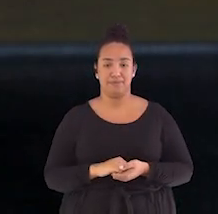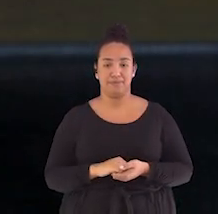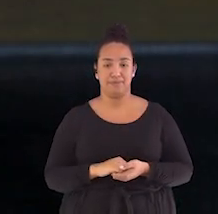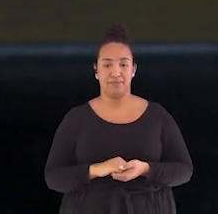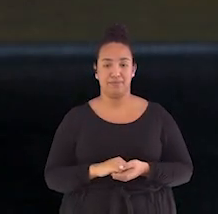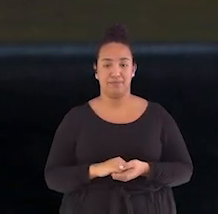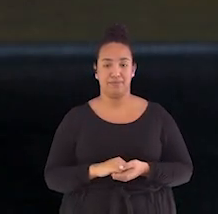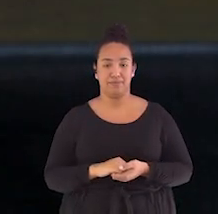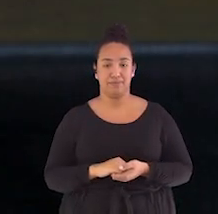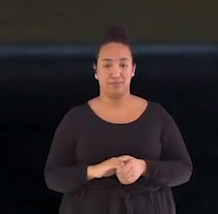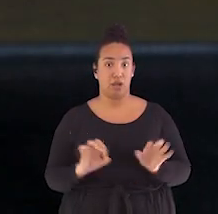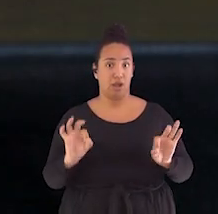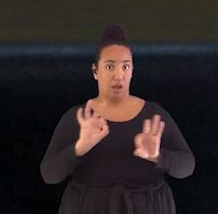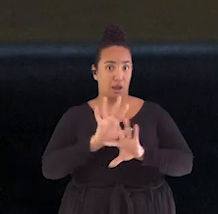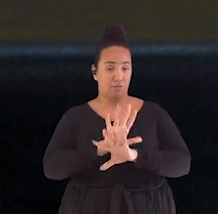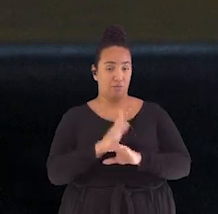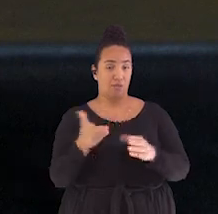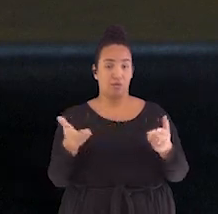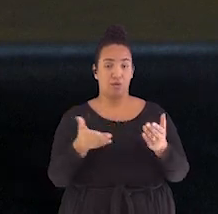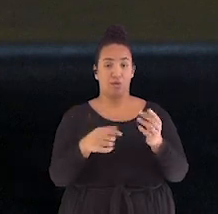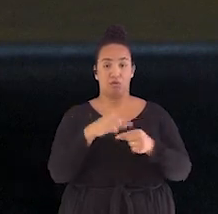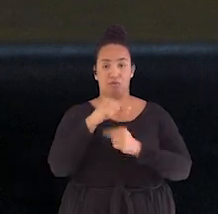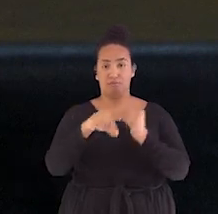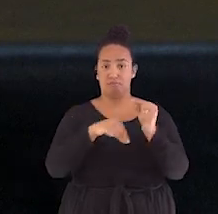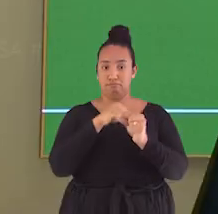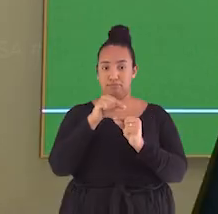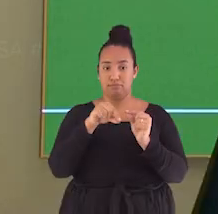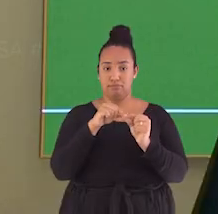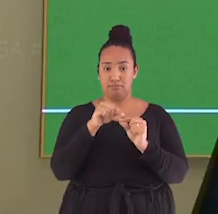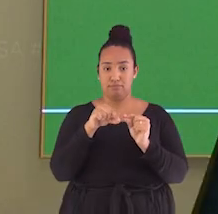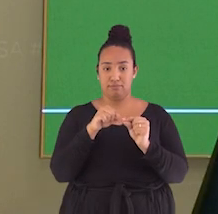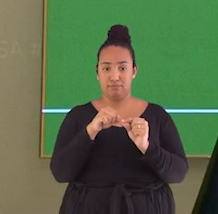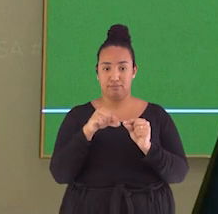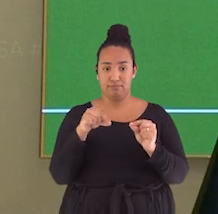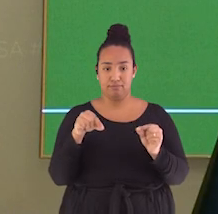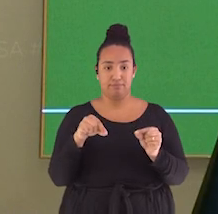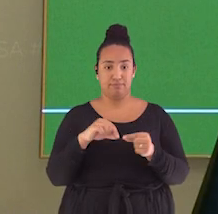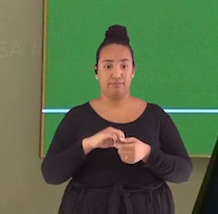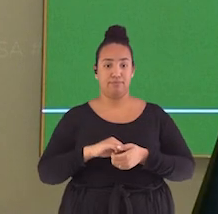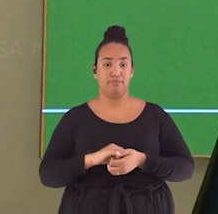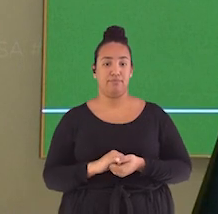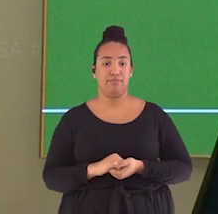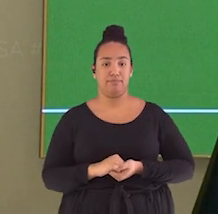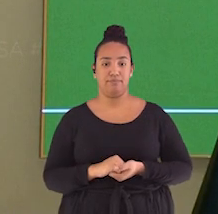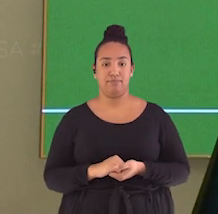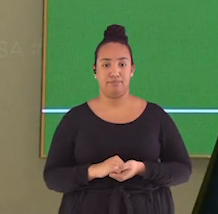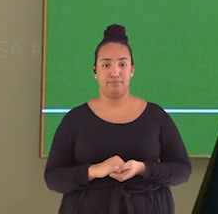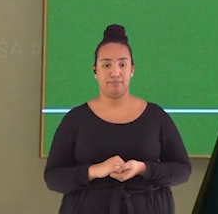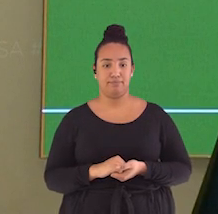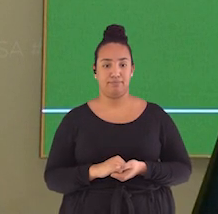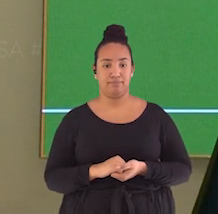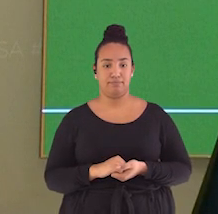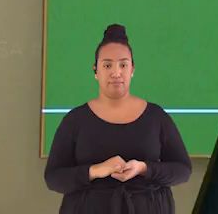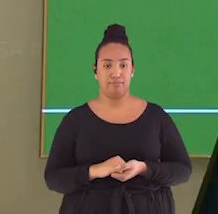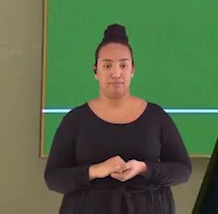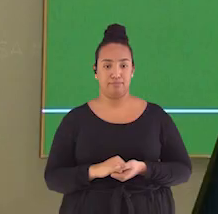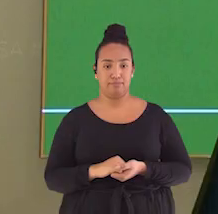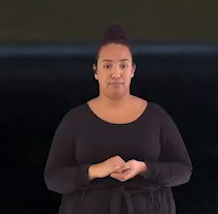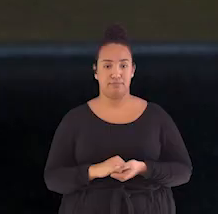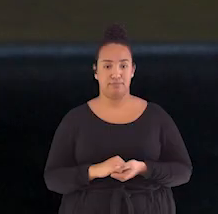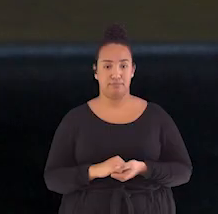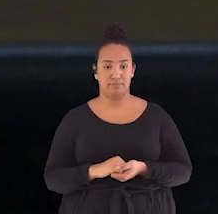Você vai tirar o funil, vai enrolar a pontinha,